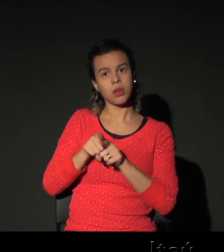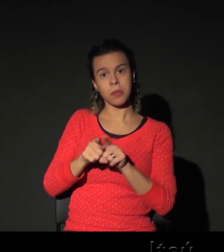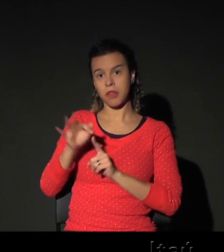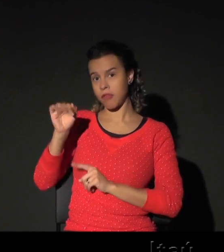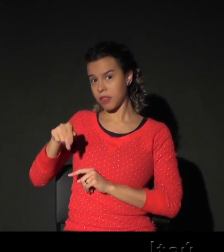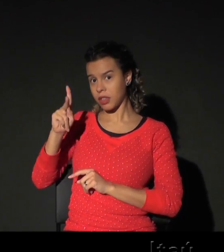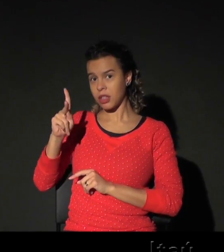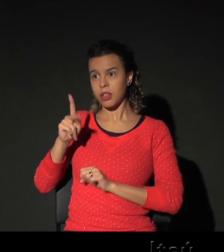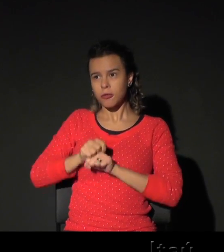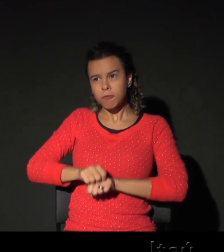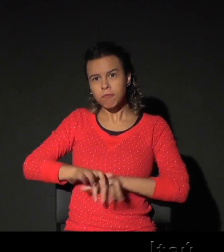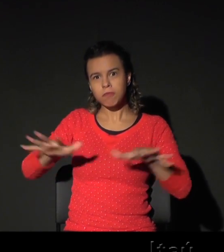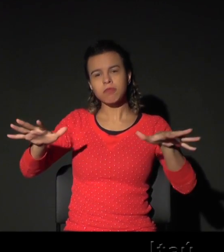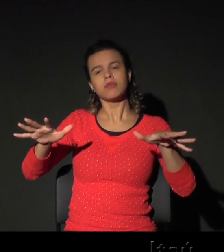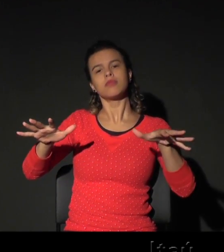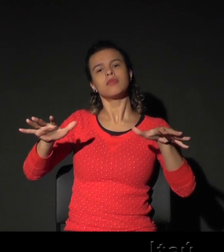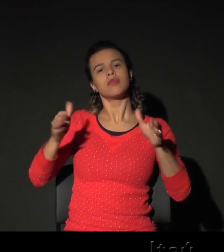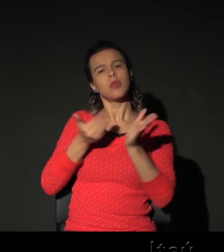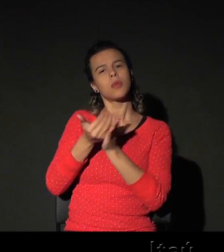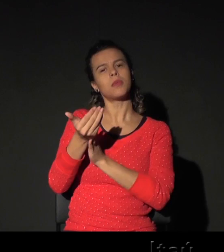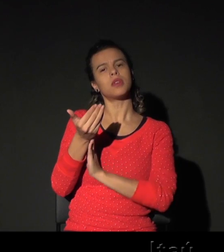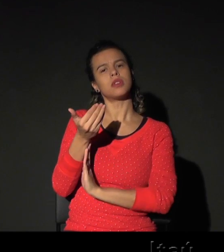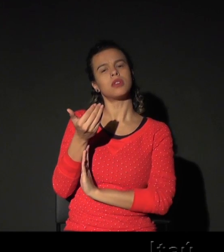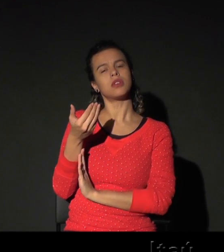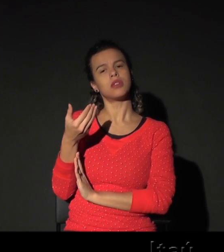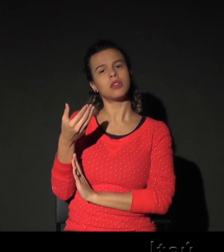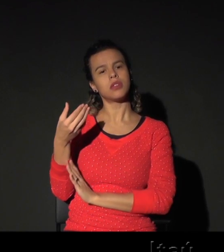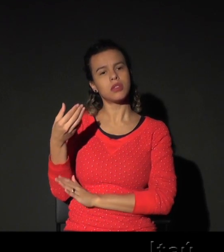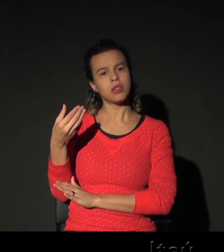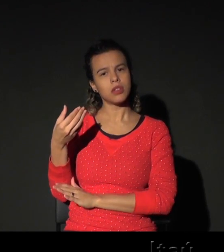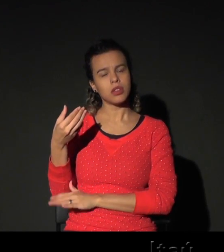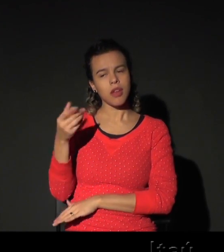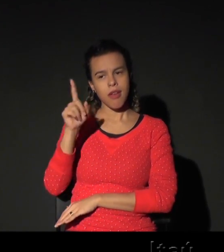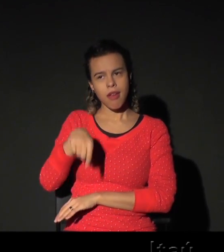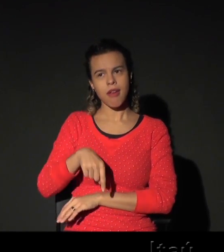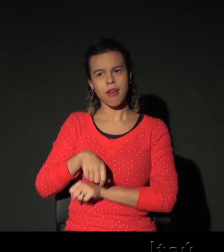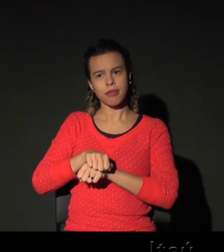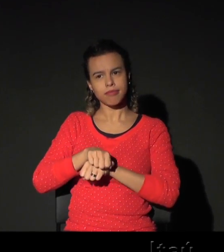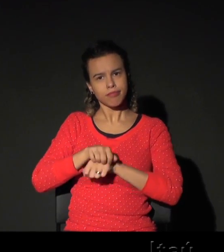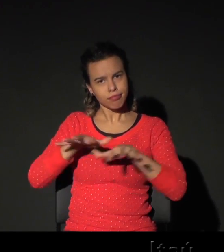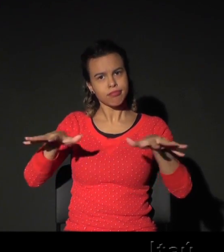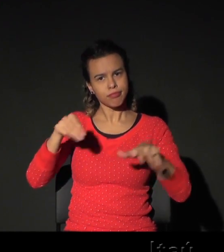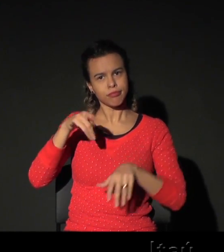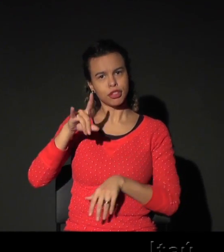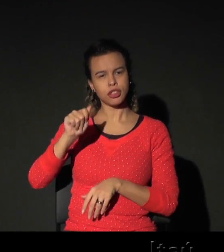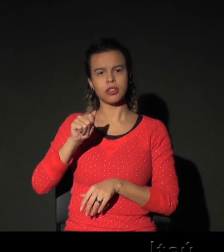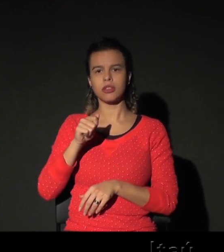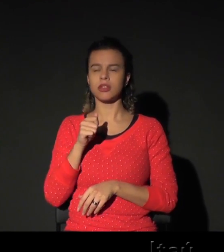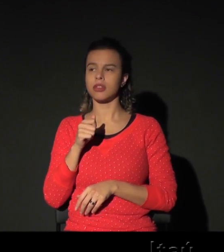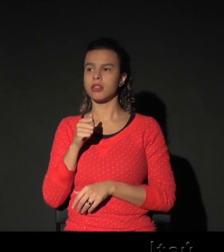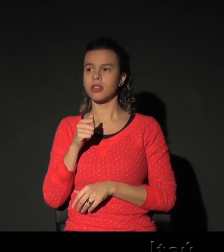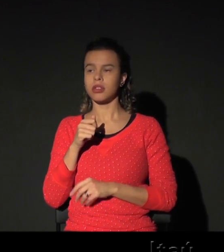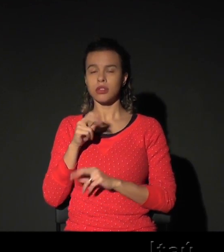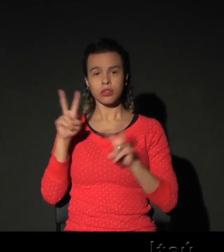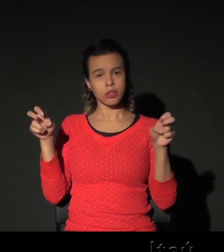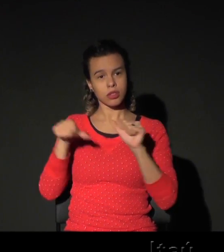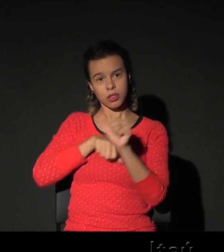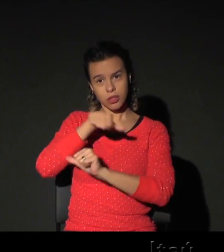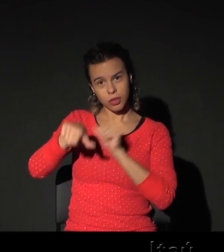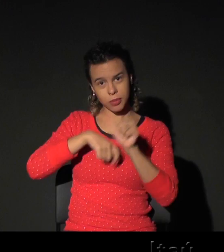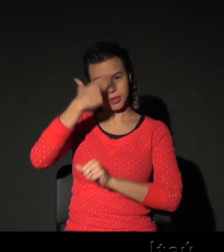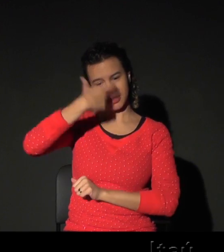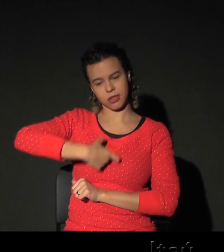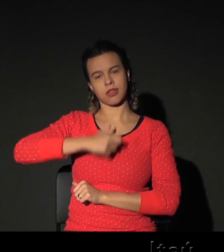funk como um enorme eh eh eh uma enorme mídia eh de em termos de da da transformação do